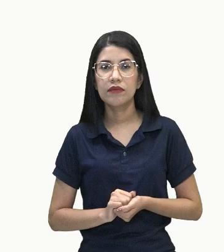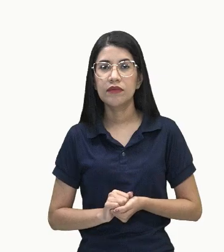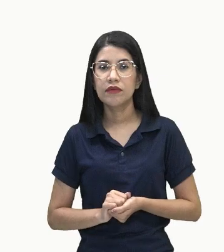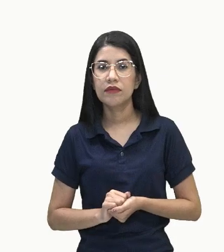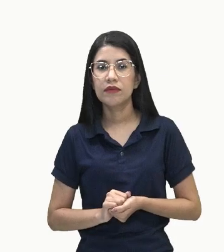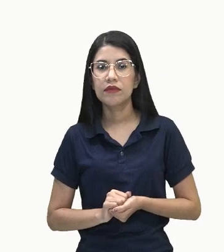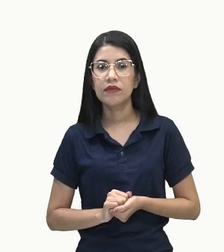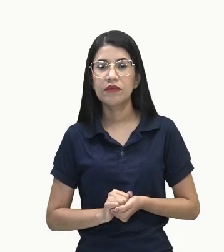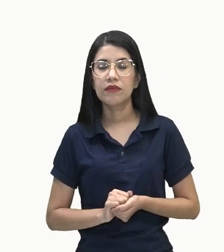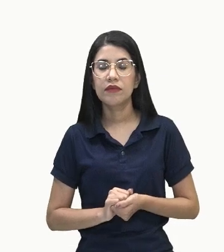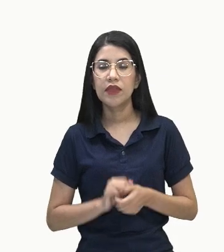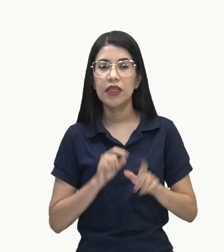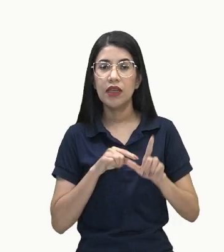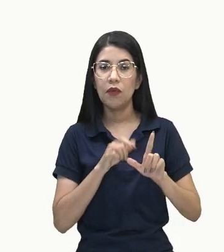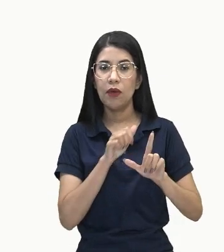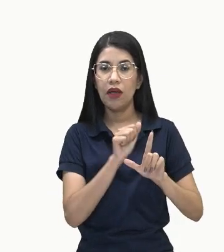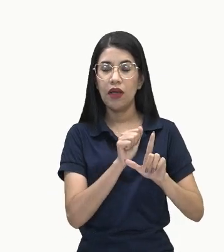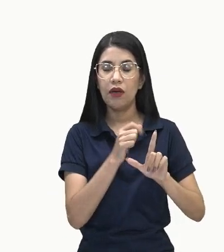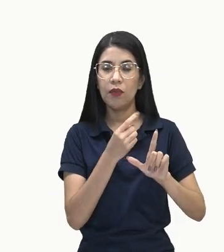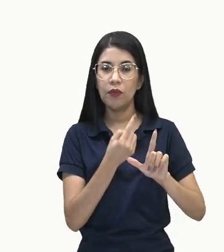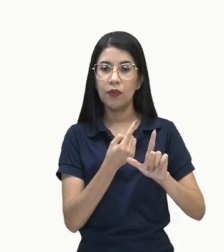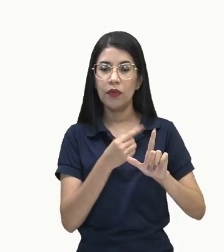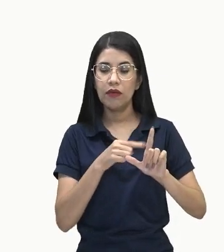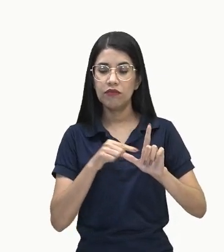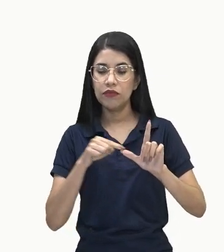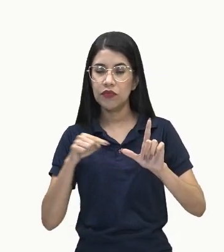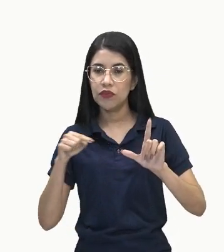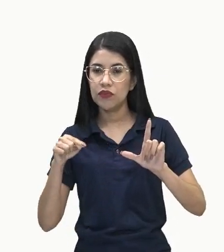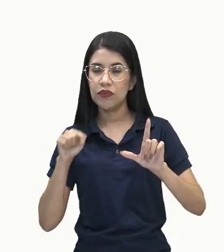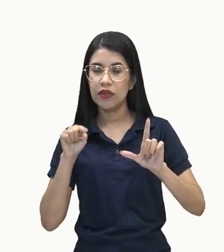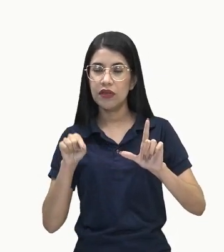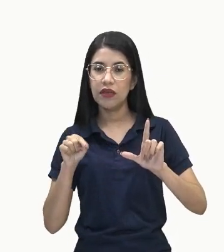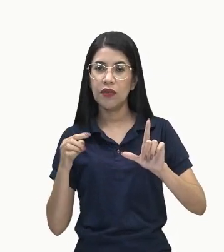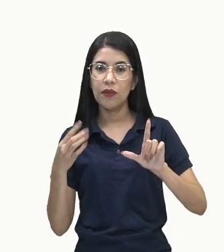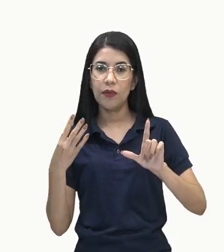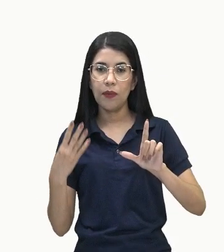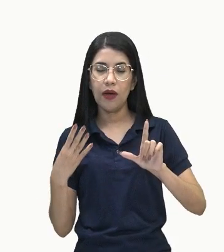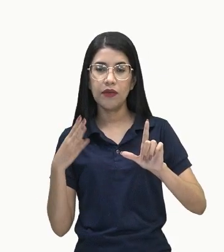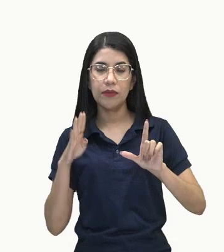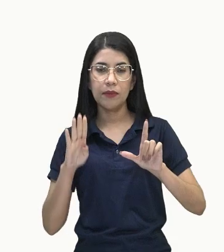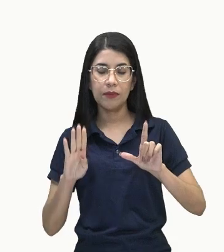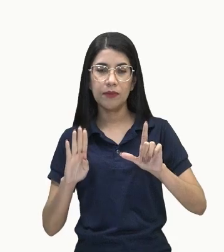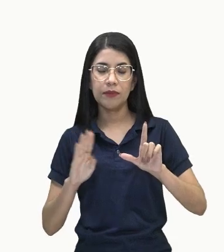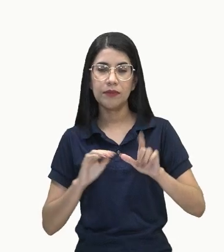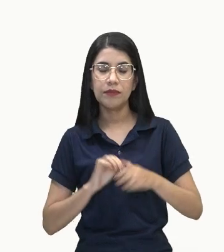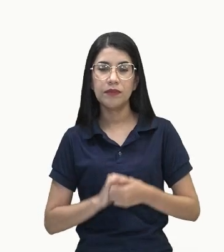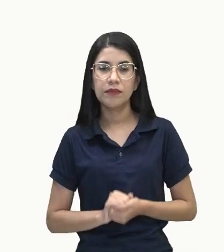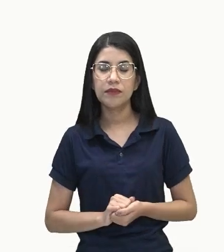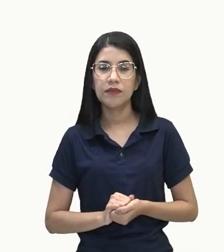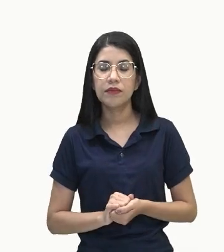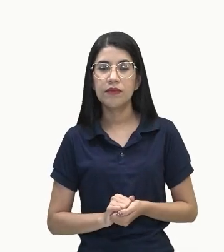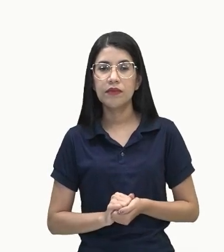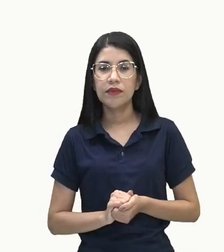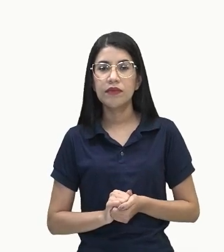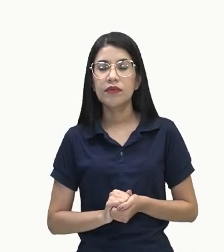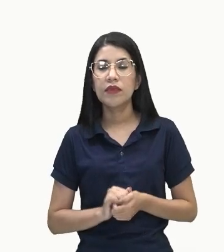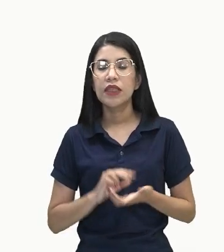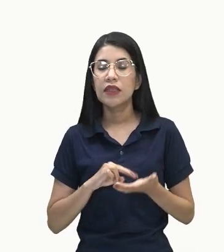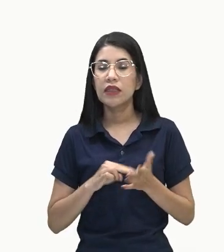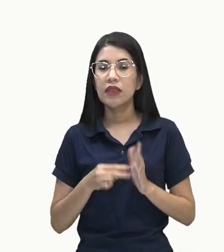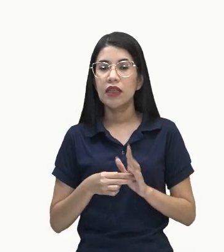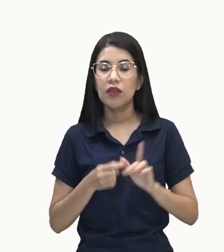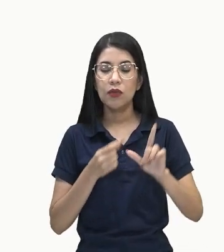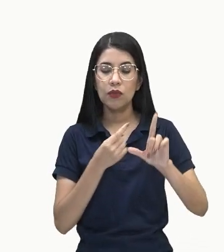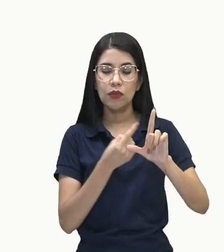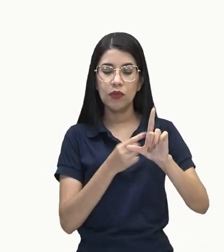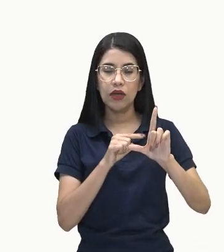é o ponto 1. Esse último ponto aqui, que pertence ao ponto B, é o ponto 4. Ou seja, do ponto